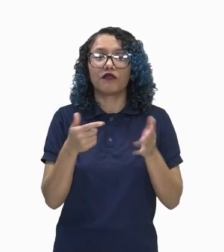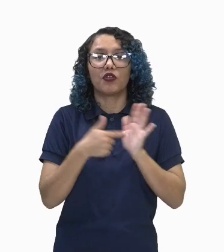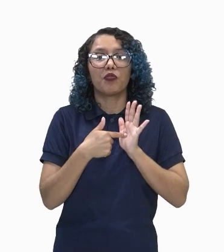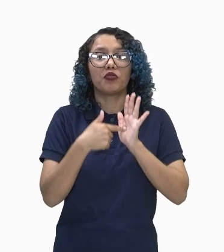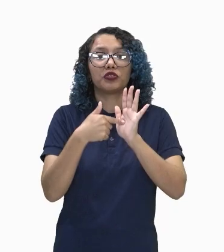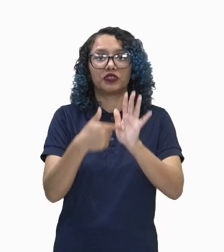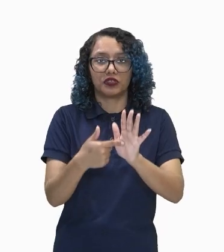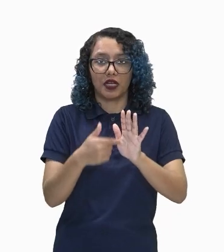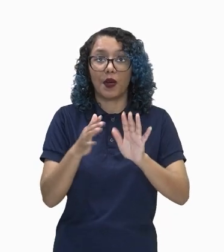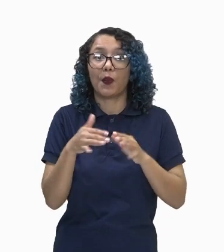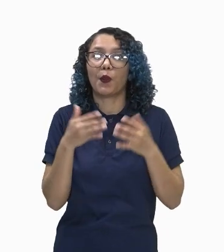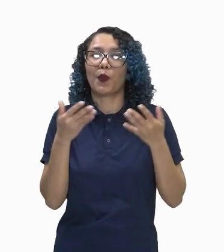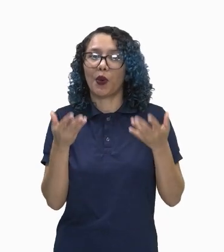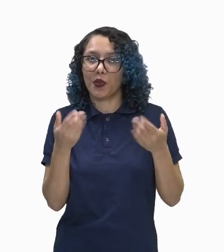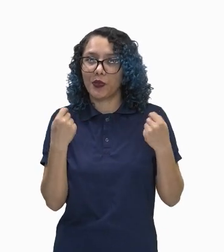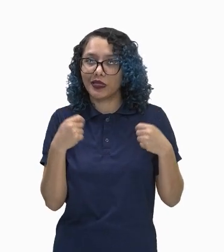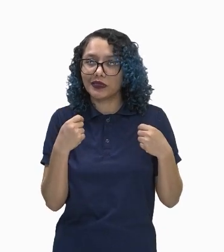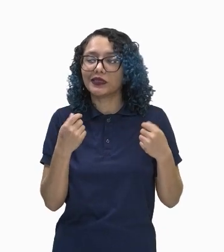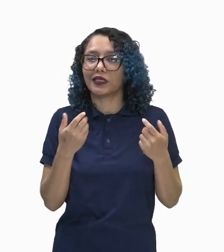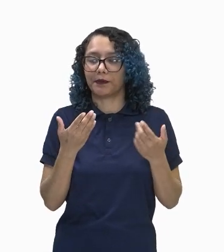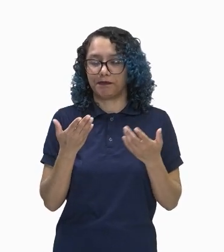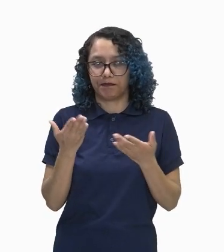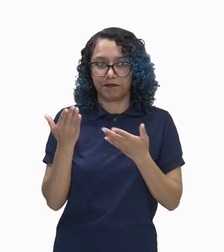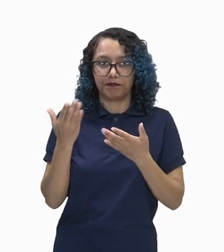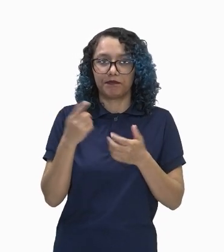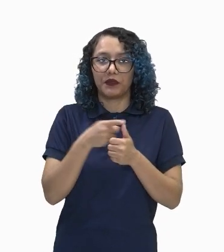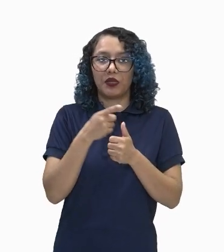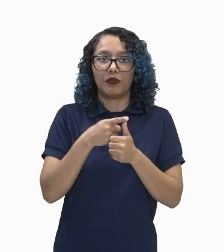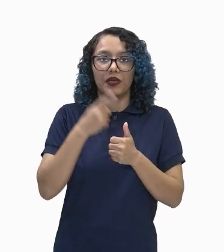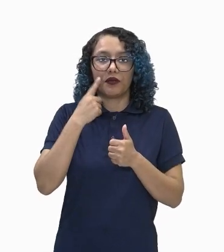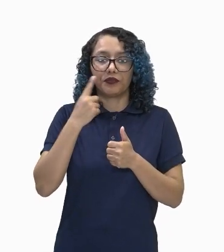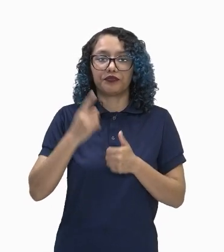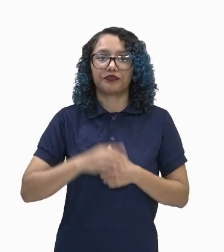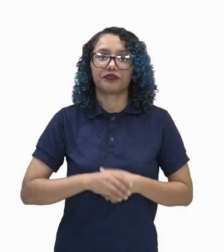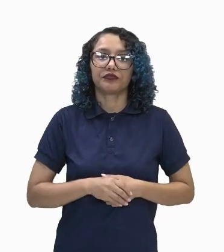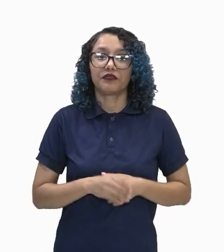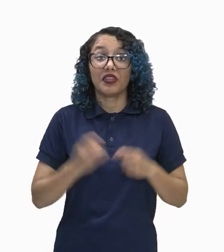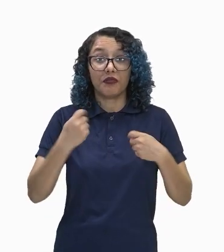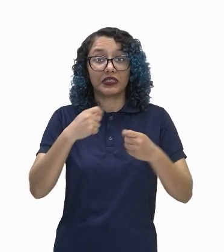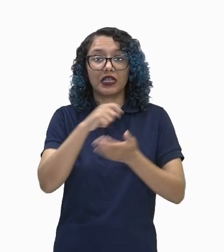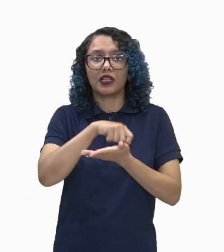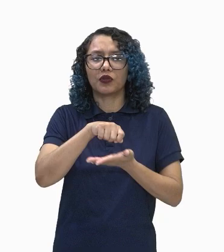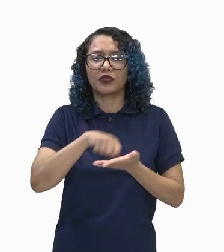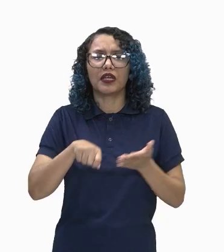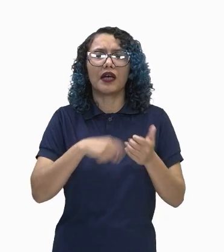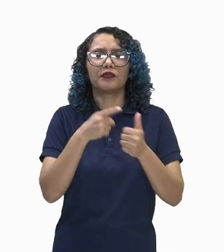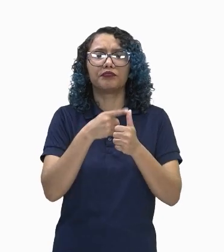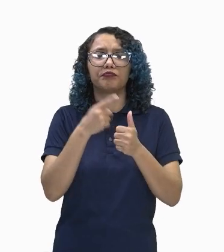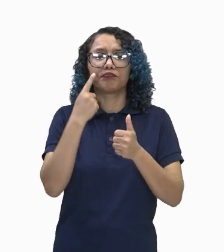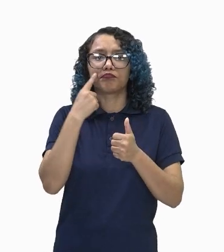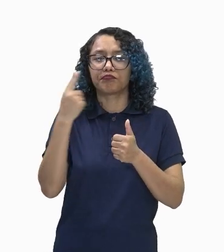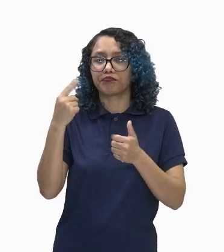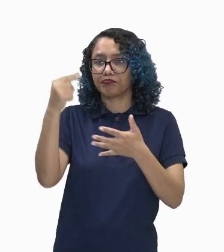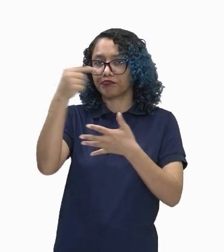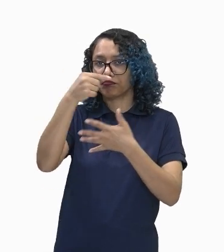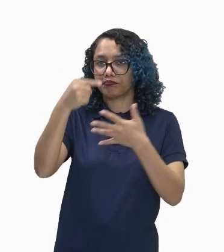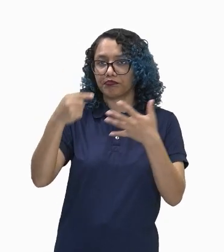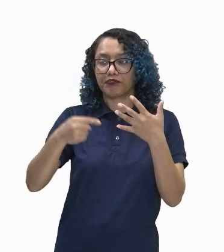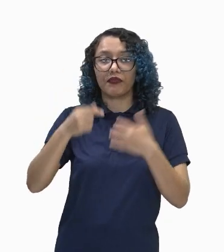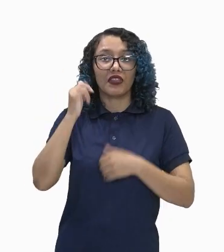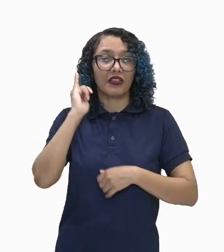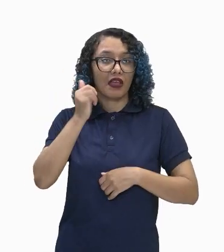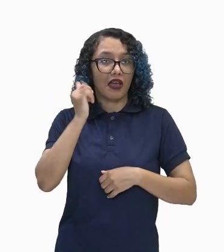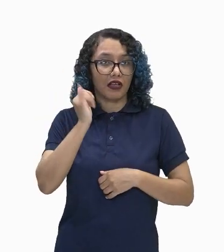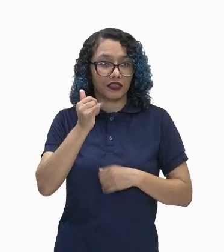nossa primeira cartela. O primeiro ponto a anotar, a verificar, são os aspectos narrativos.